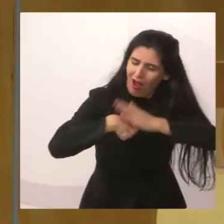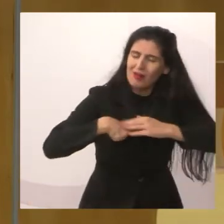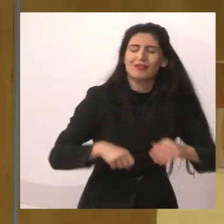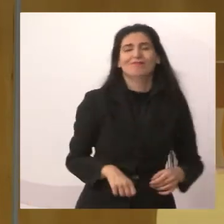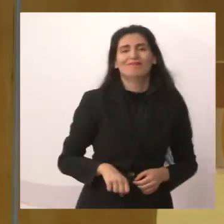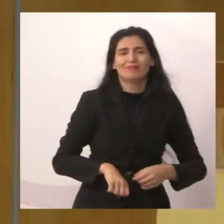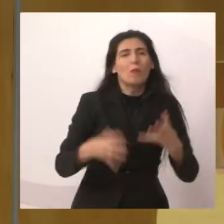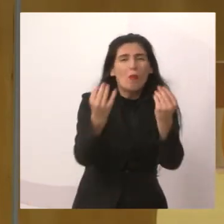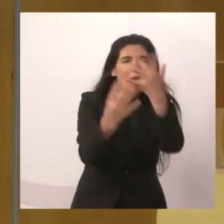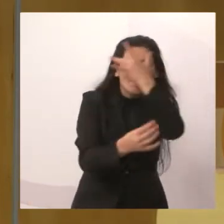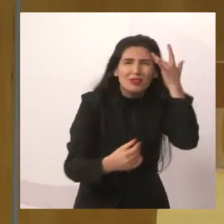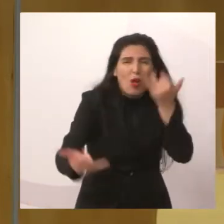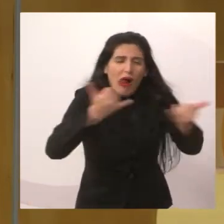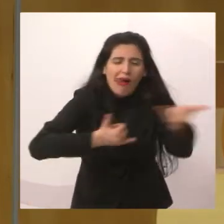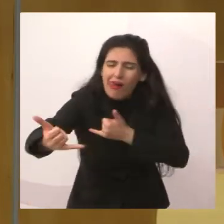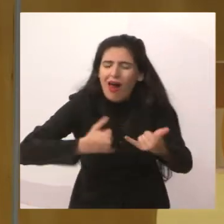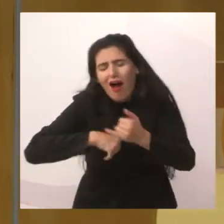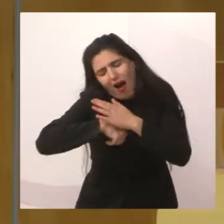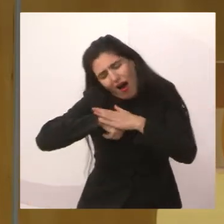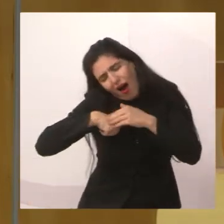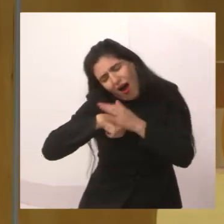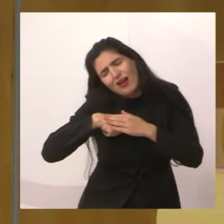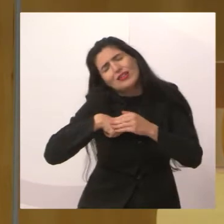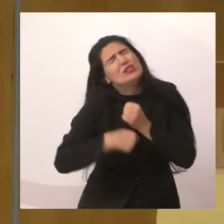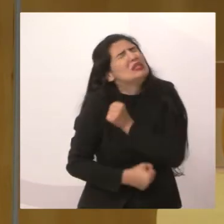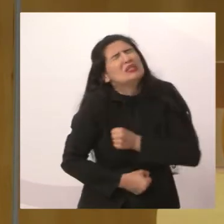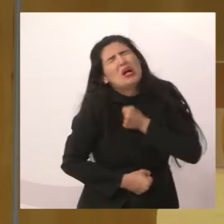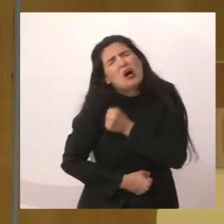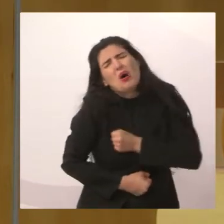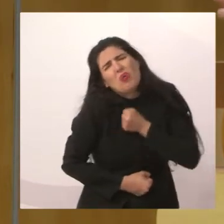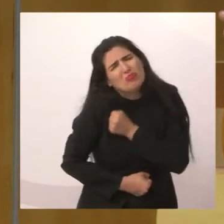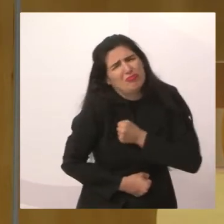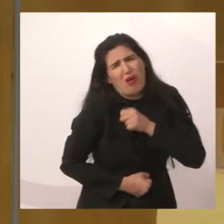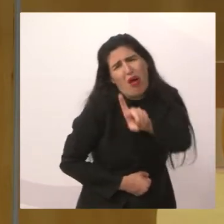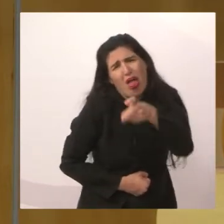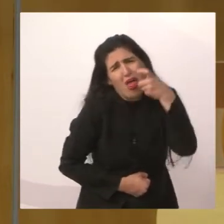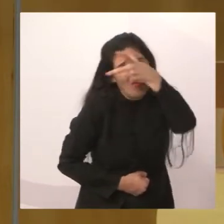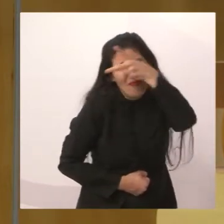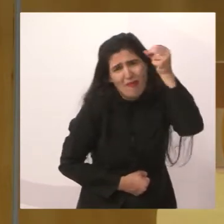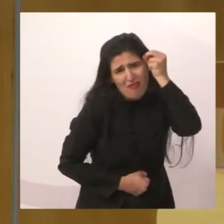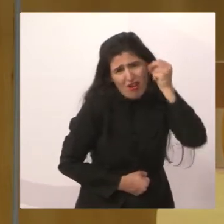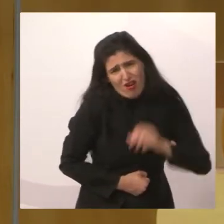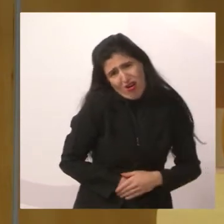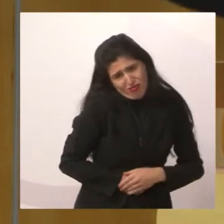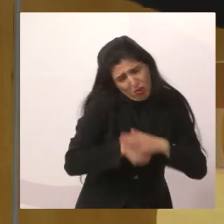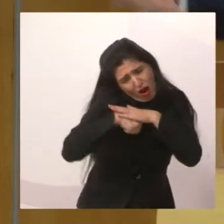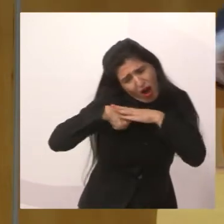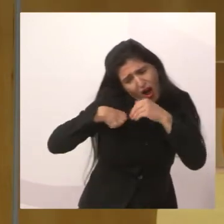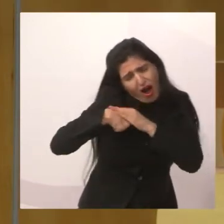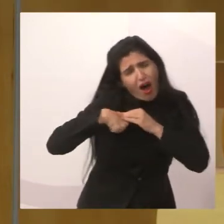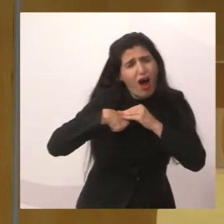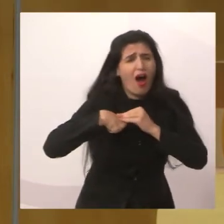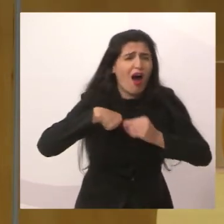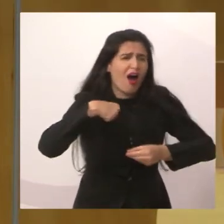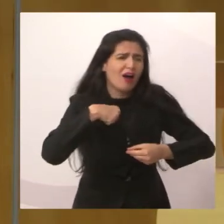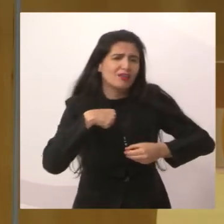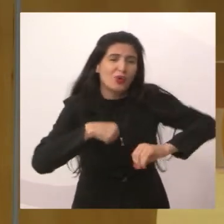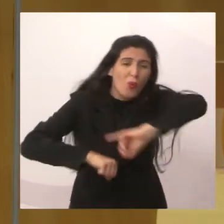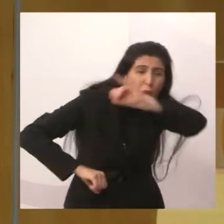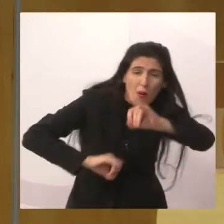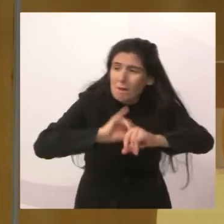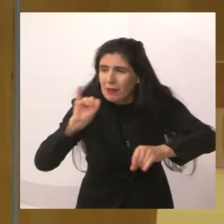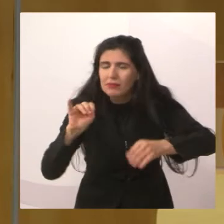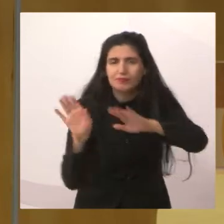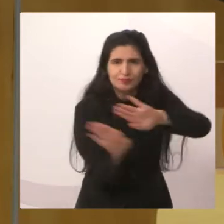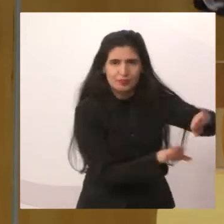que tem do ex-prefeito Marco Aurélio. A gente sabe de onde vem, a gente sabe quem ajudou a produzir o